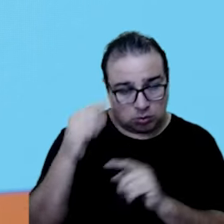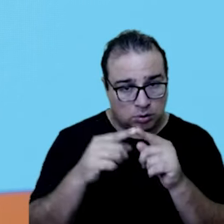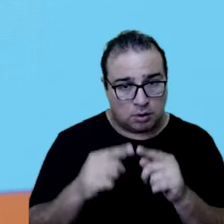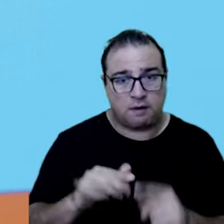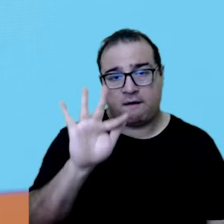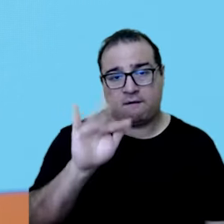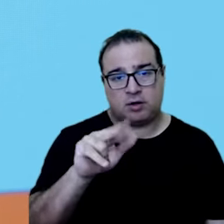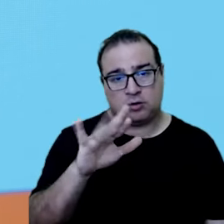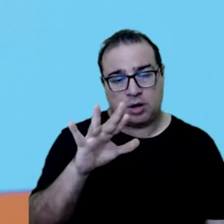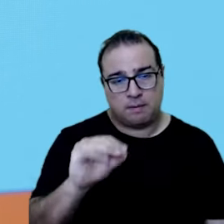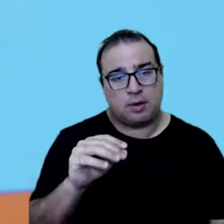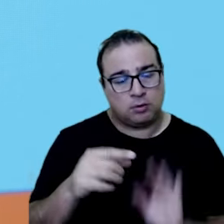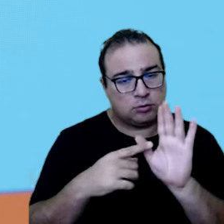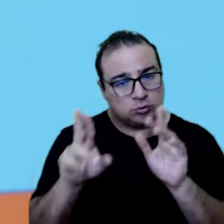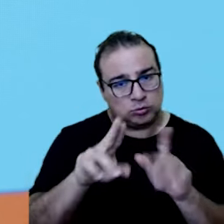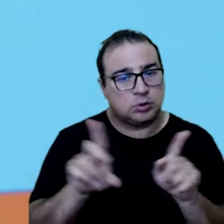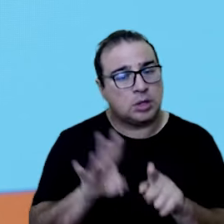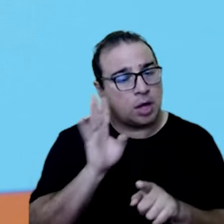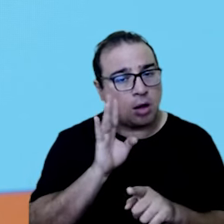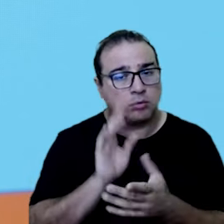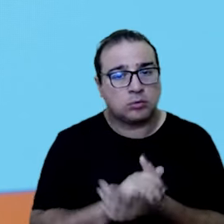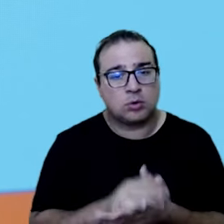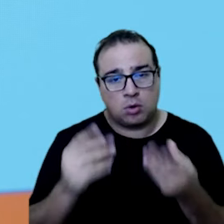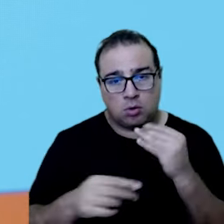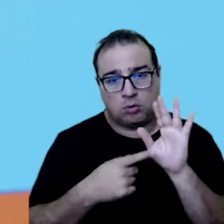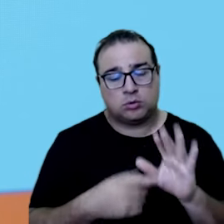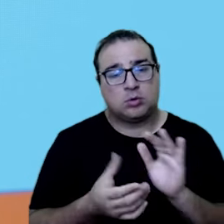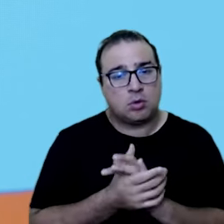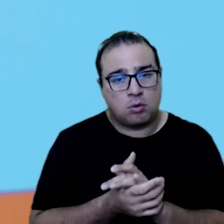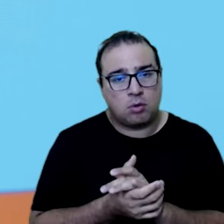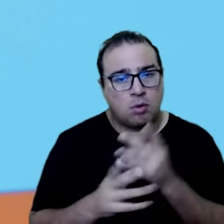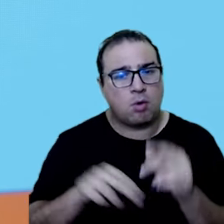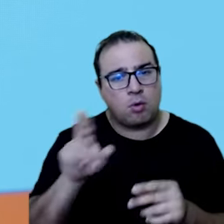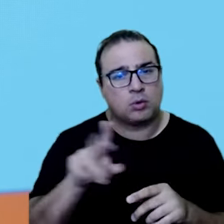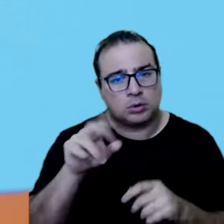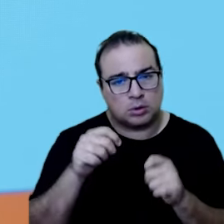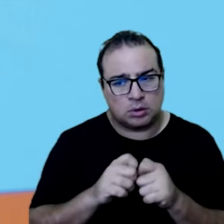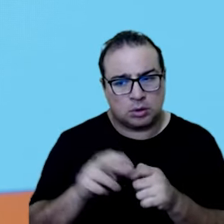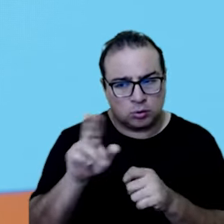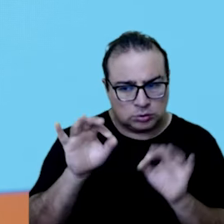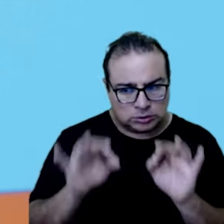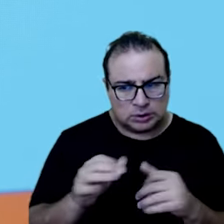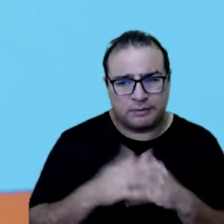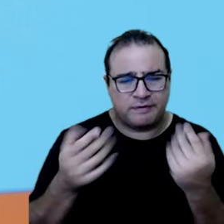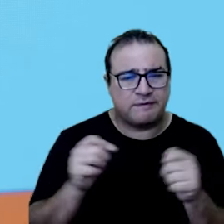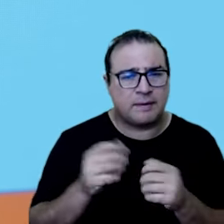faturamento ali porque eu usei determinado legal e os caras lá eles fazem o que então eles ele que faturou é mas então foi ele que